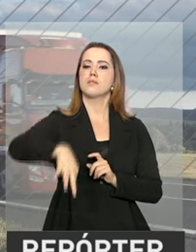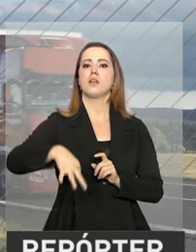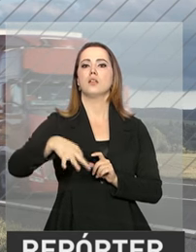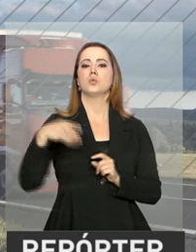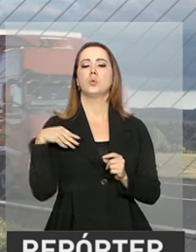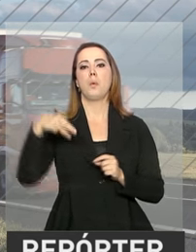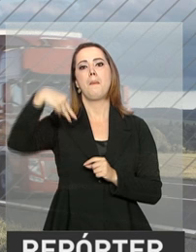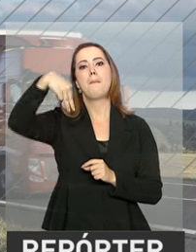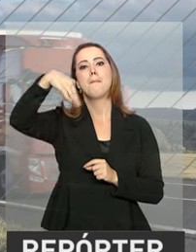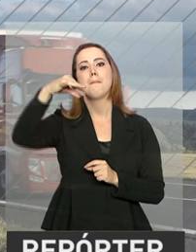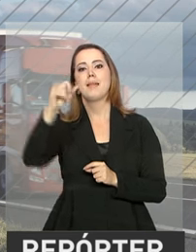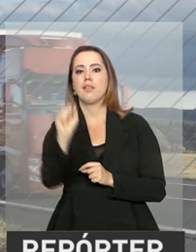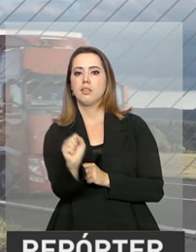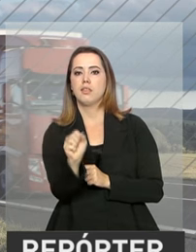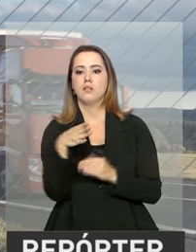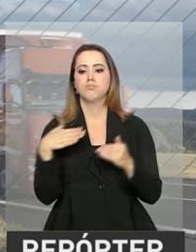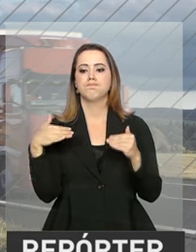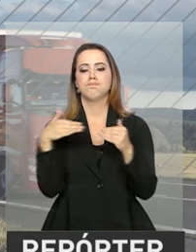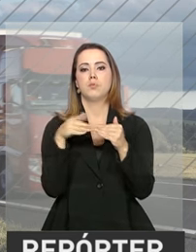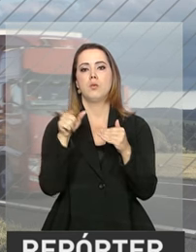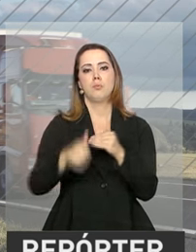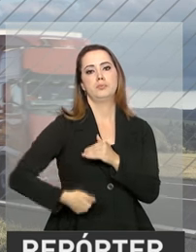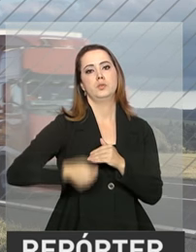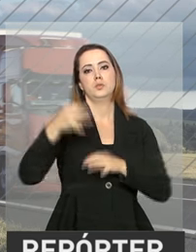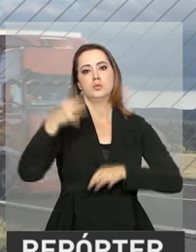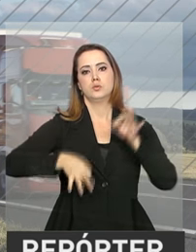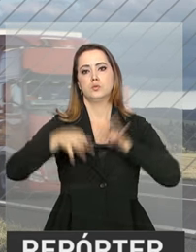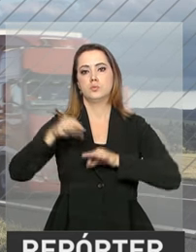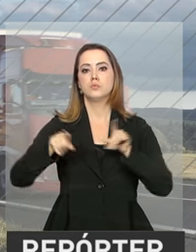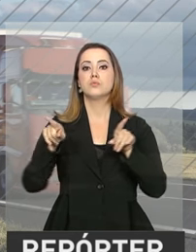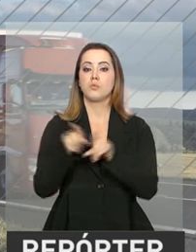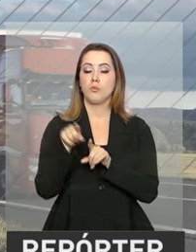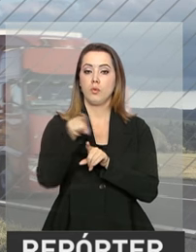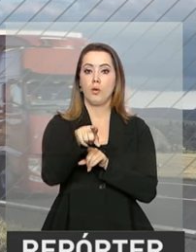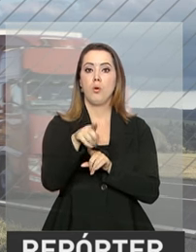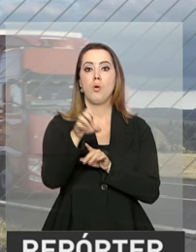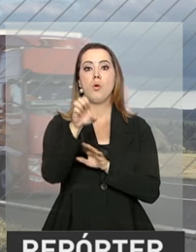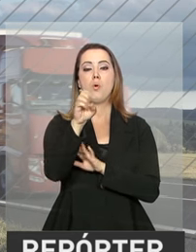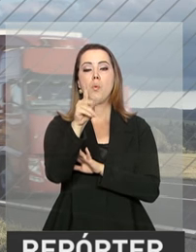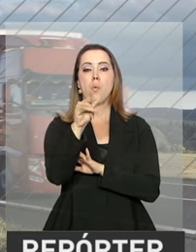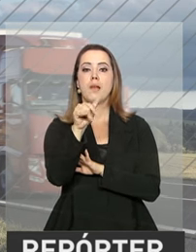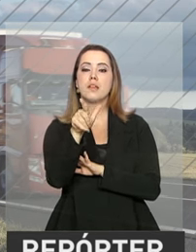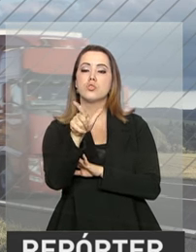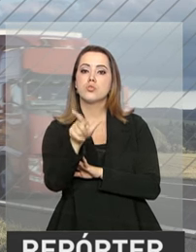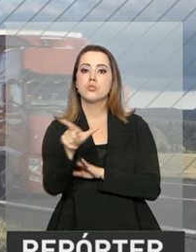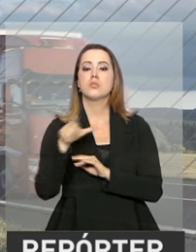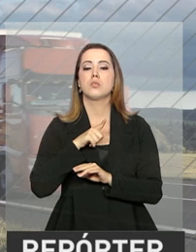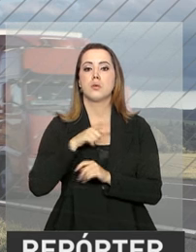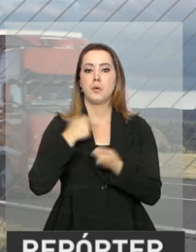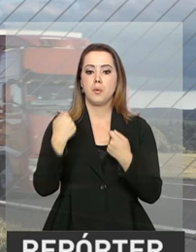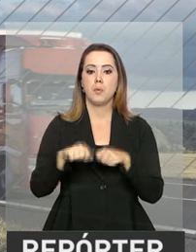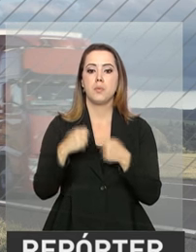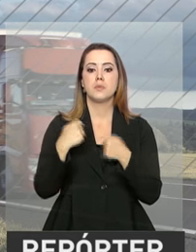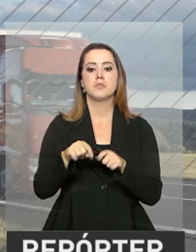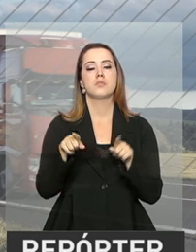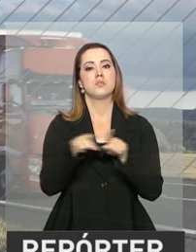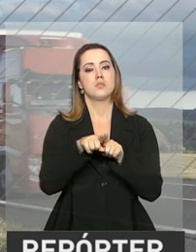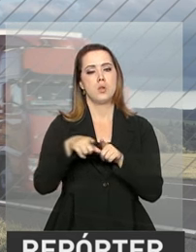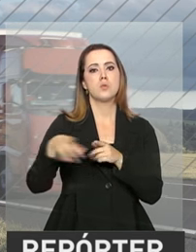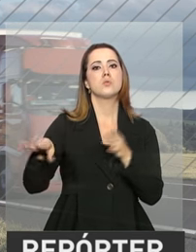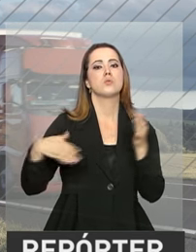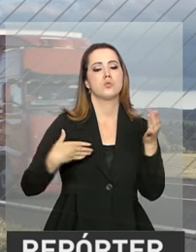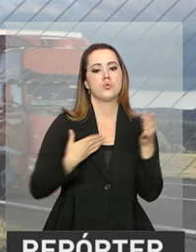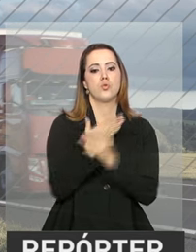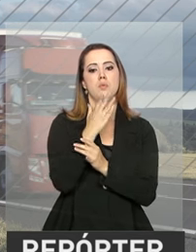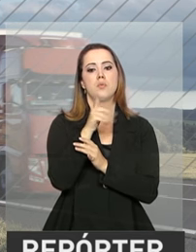alcançadas para ampliar a segurança jurídica. Os editais terão que passar pelo aval do Tribunal de Contas da União. Também